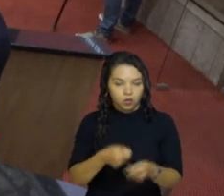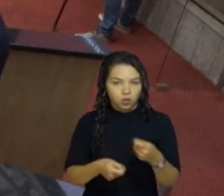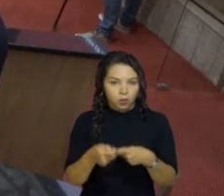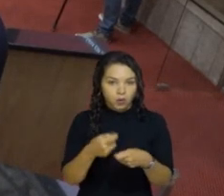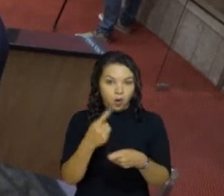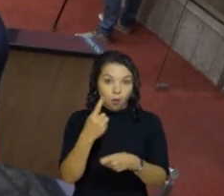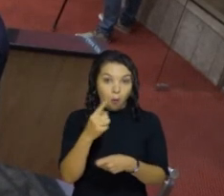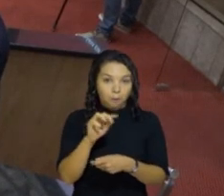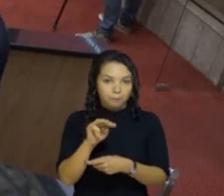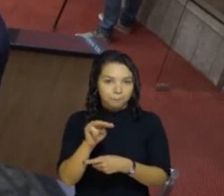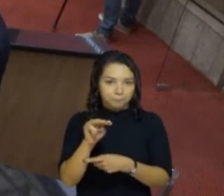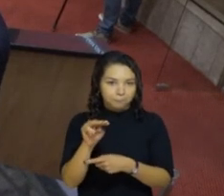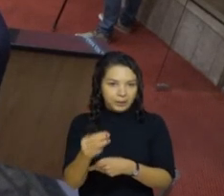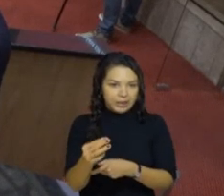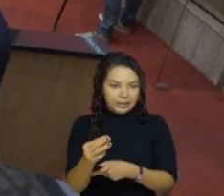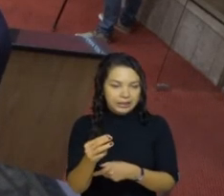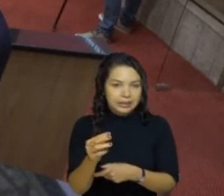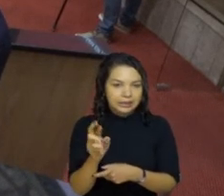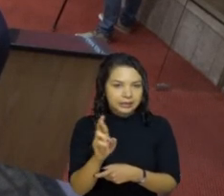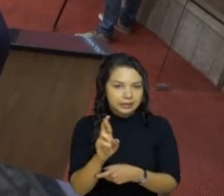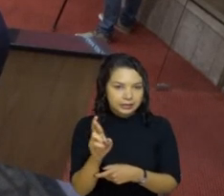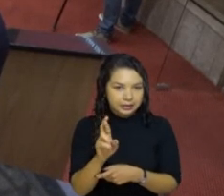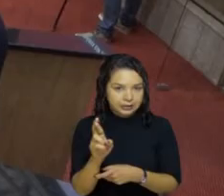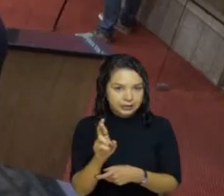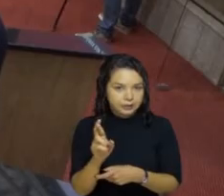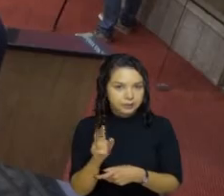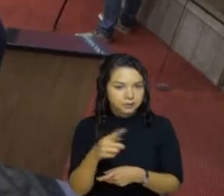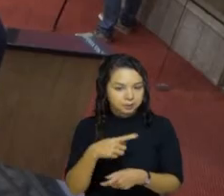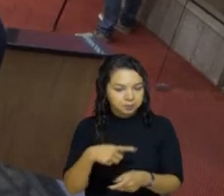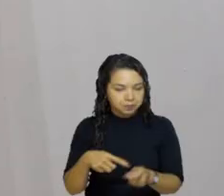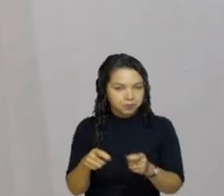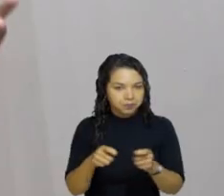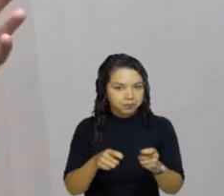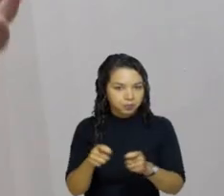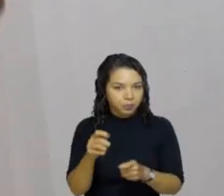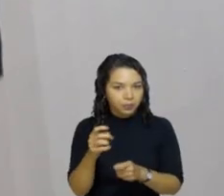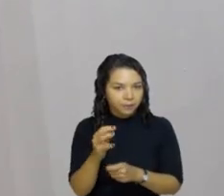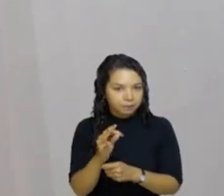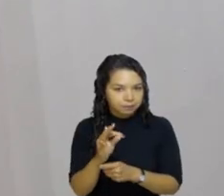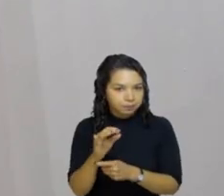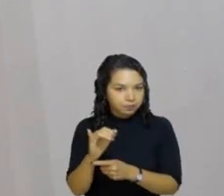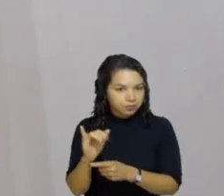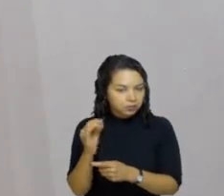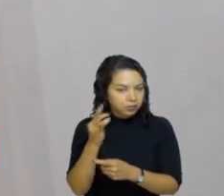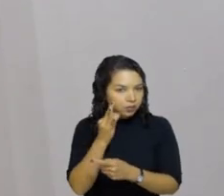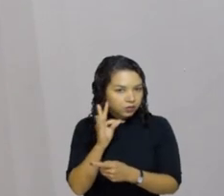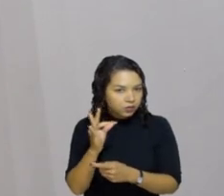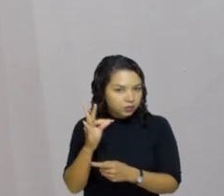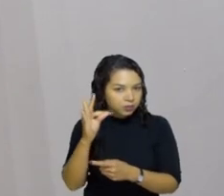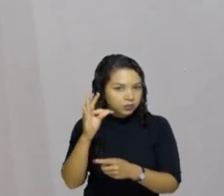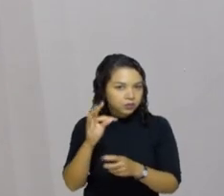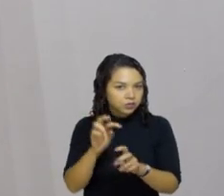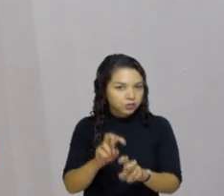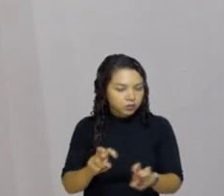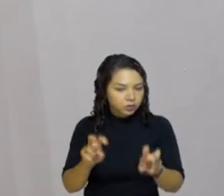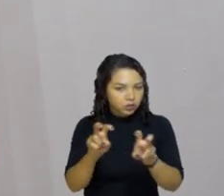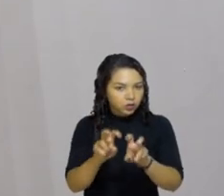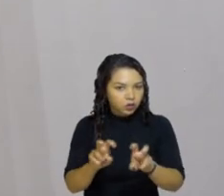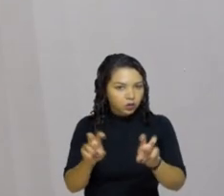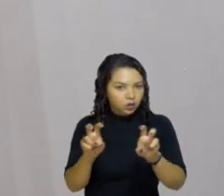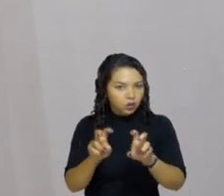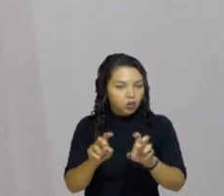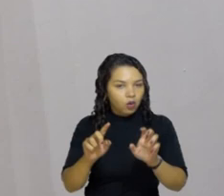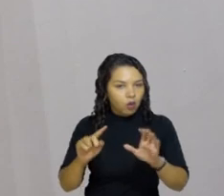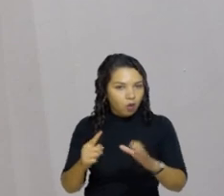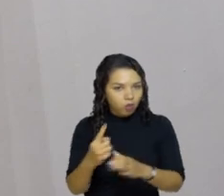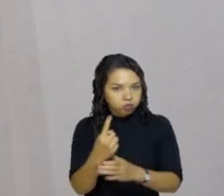à nossa gerência de tecnologia e inovação, todas as denúncias vão para um único centro. E um detalhe importante é